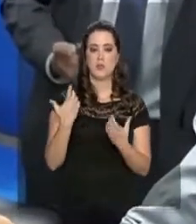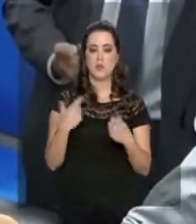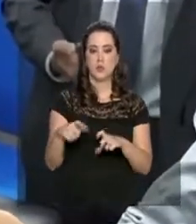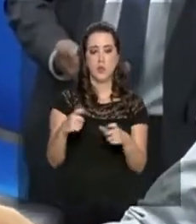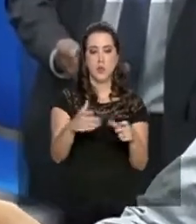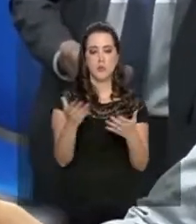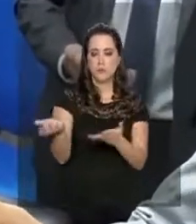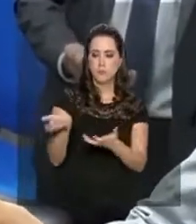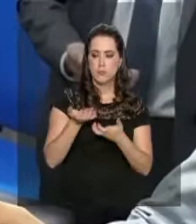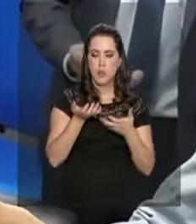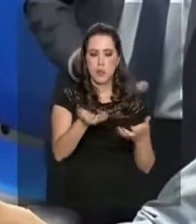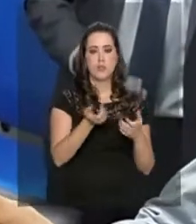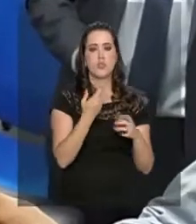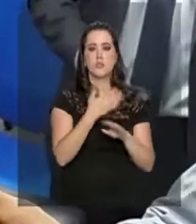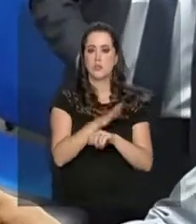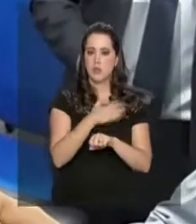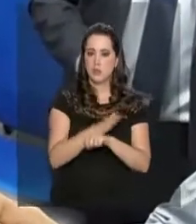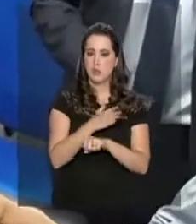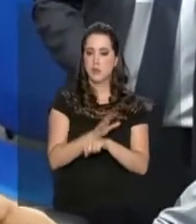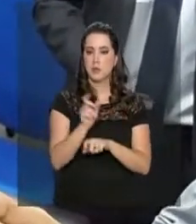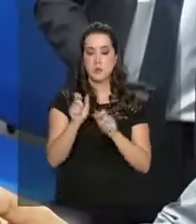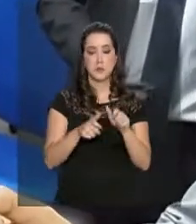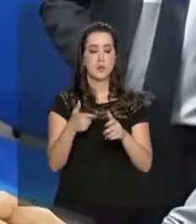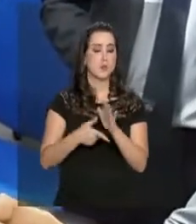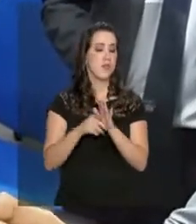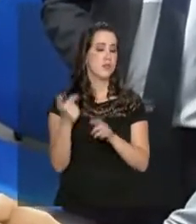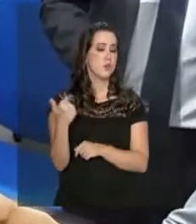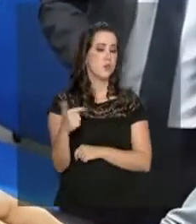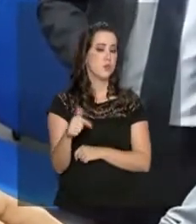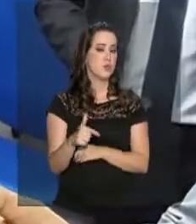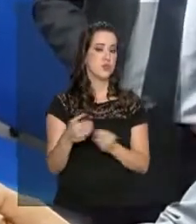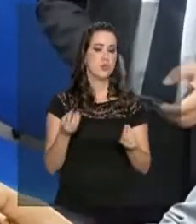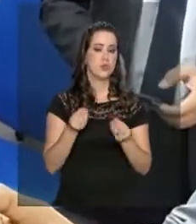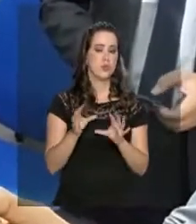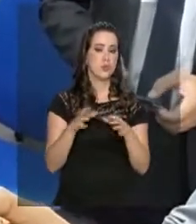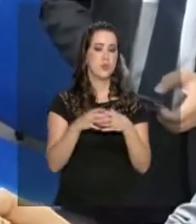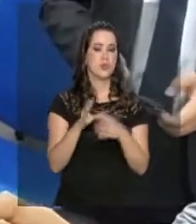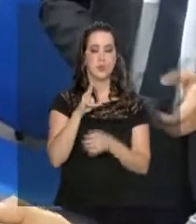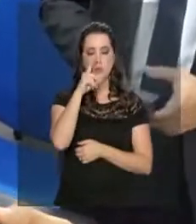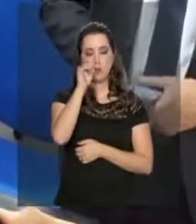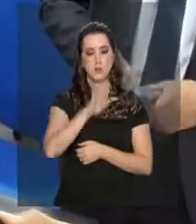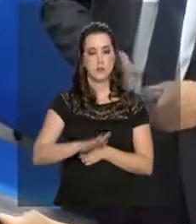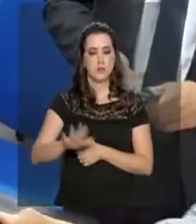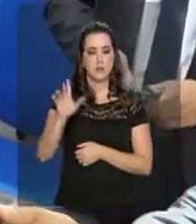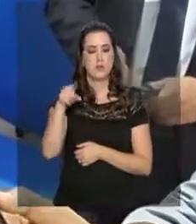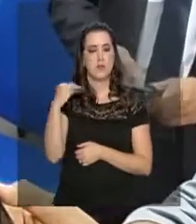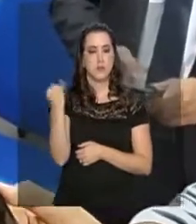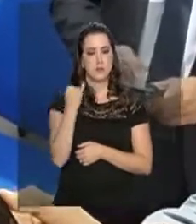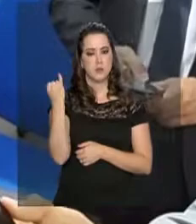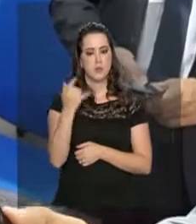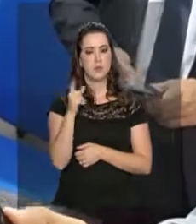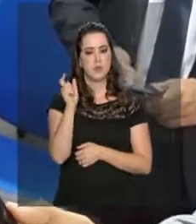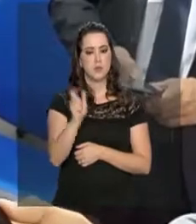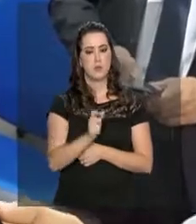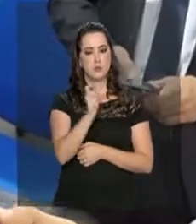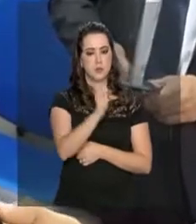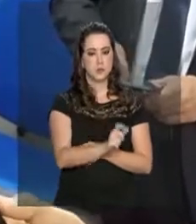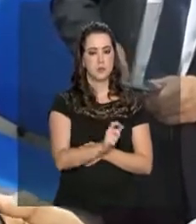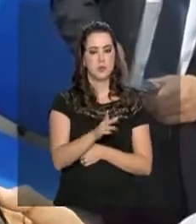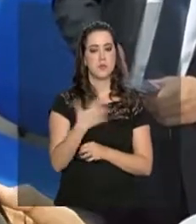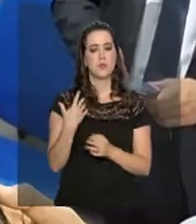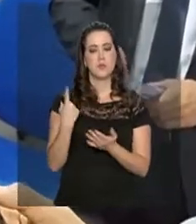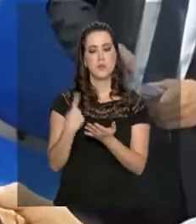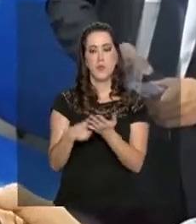manhã do dia foi de agenda de capacitação de atendimento que antes você não tinha proposto nacional então é muito importante que aqueles que pagam